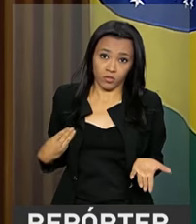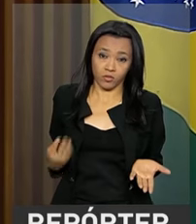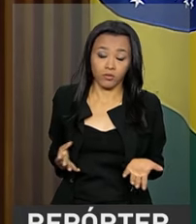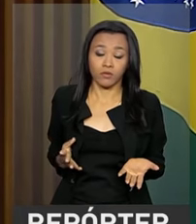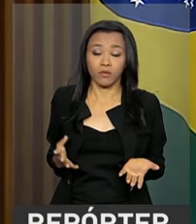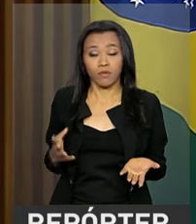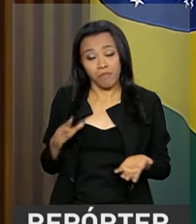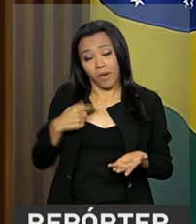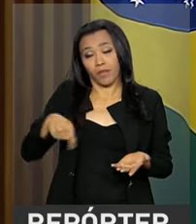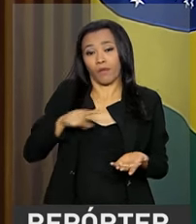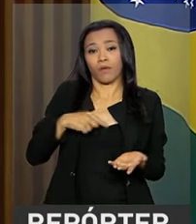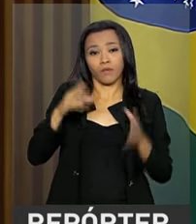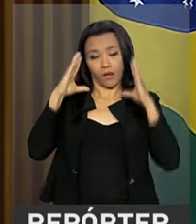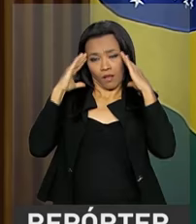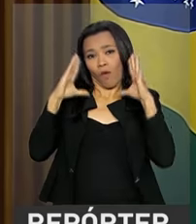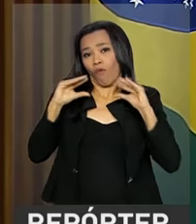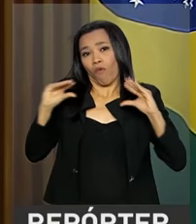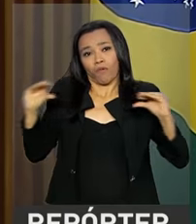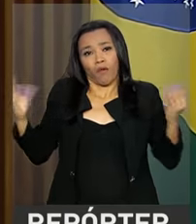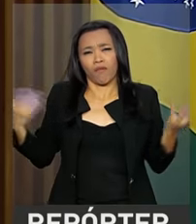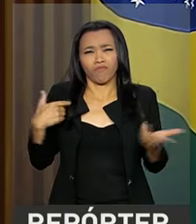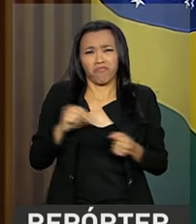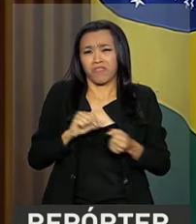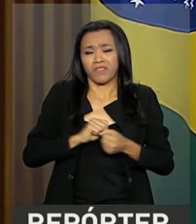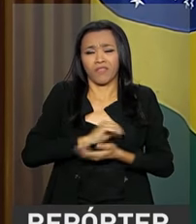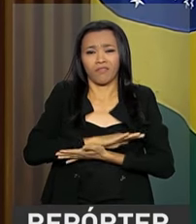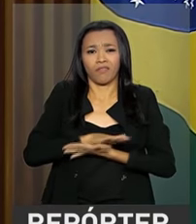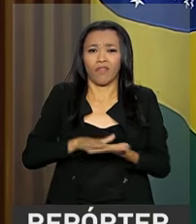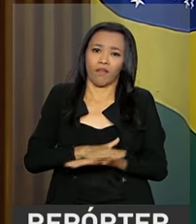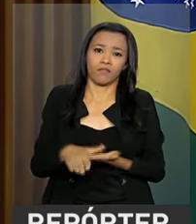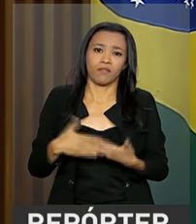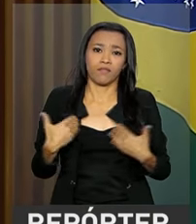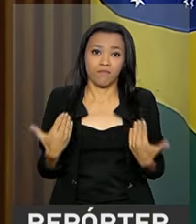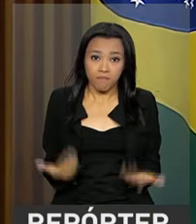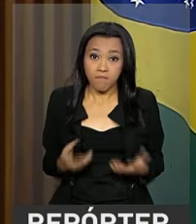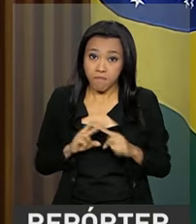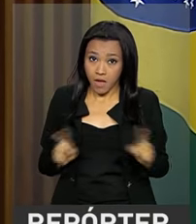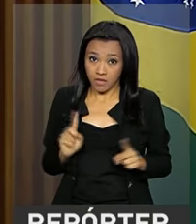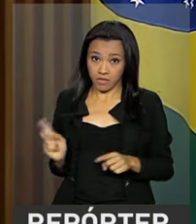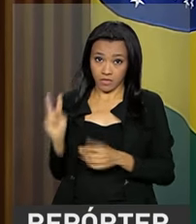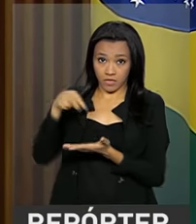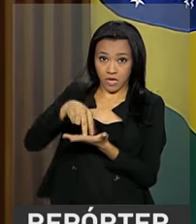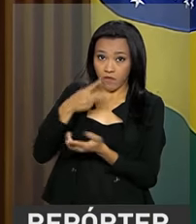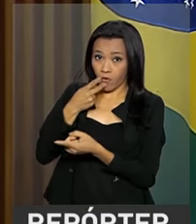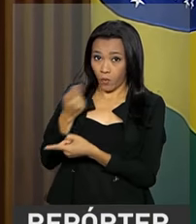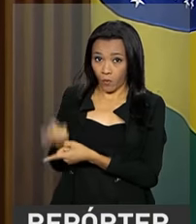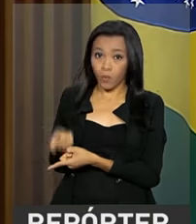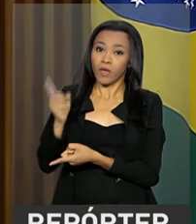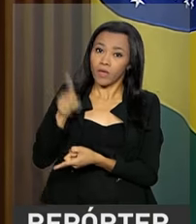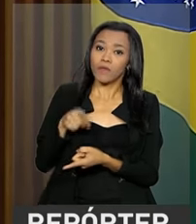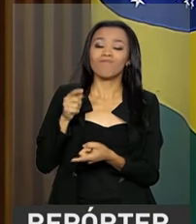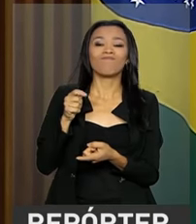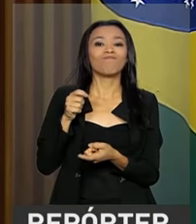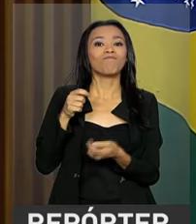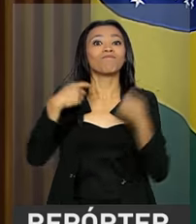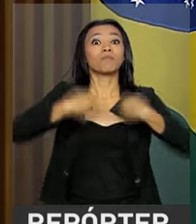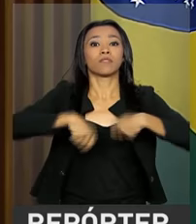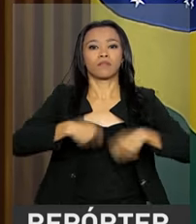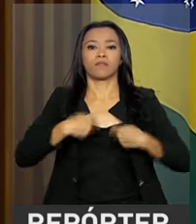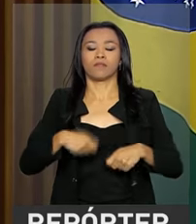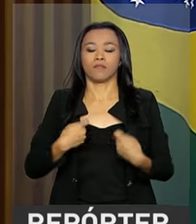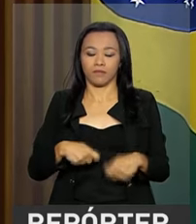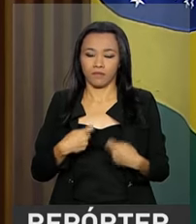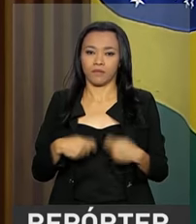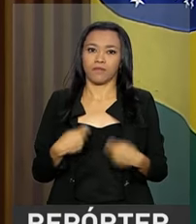nós seria muito mais confortável não fazer absolutamente nada disso mas o operário dizia que na opinião é uma necessidade quase é é